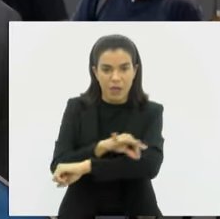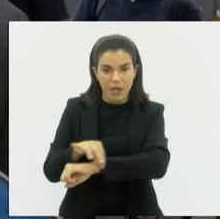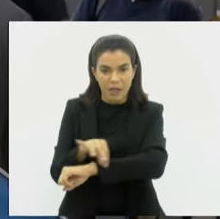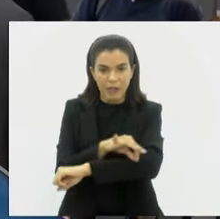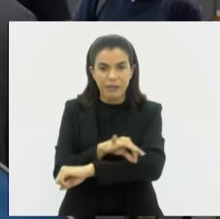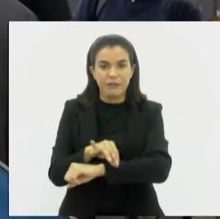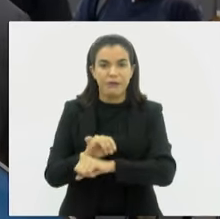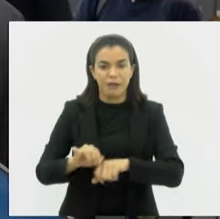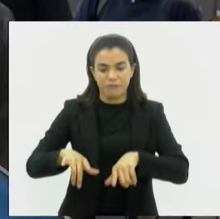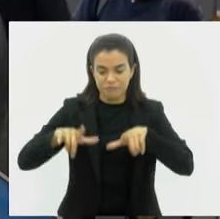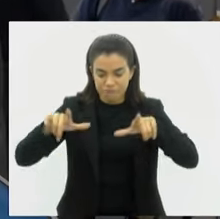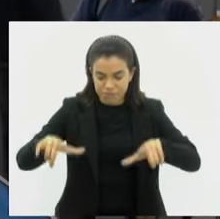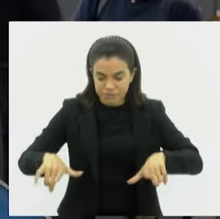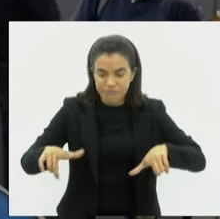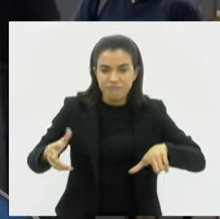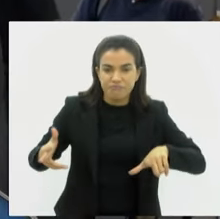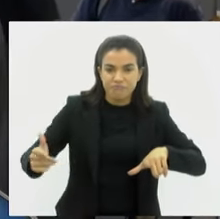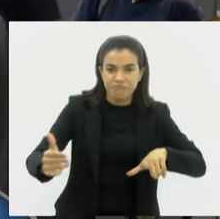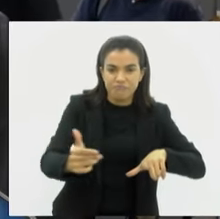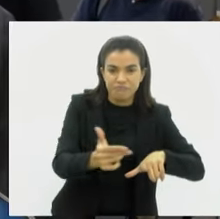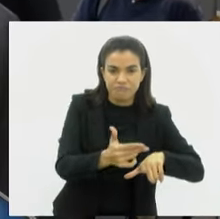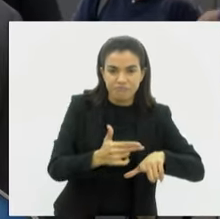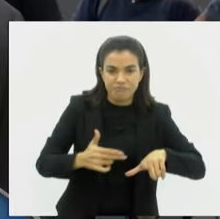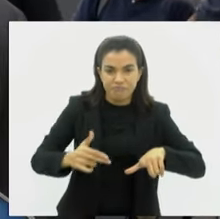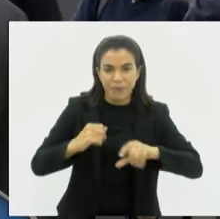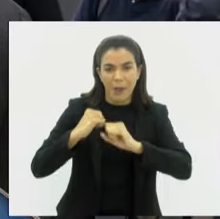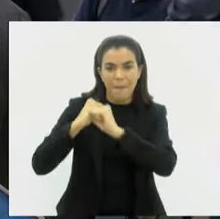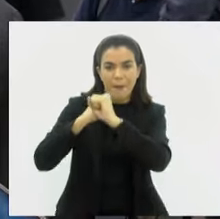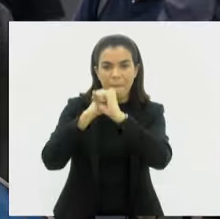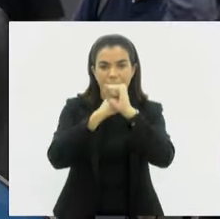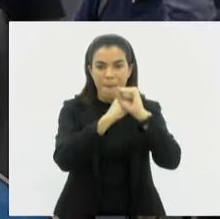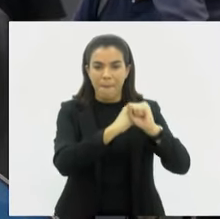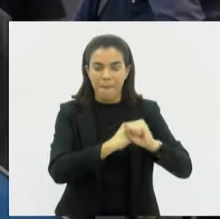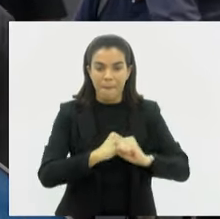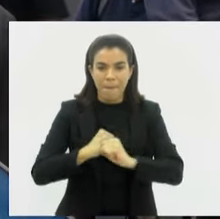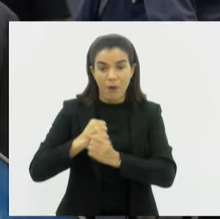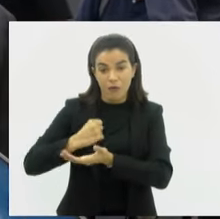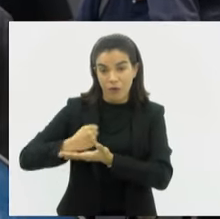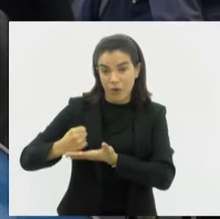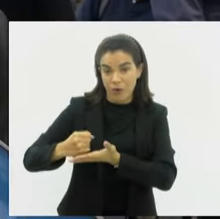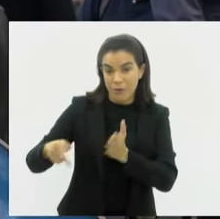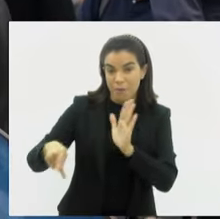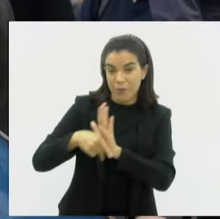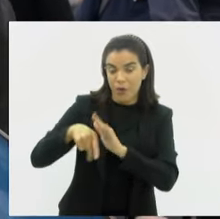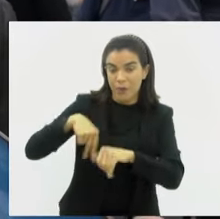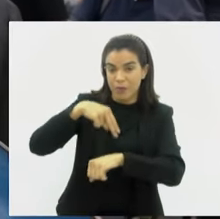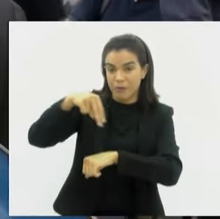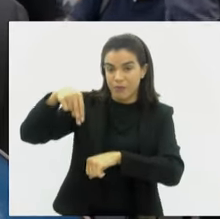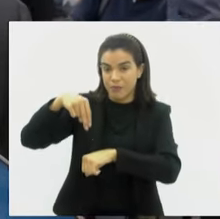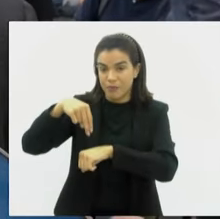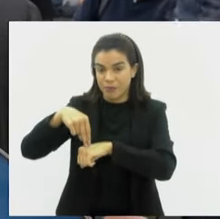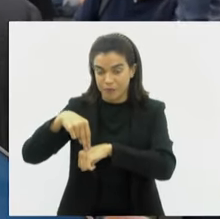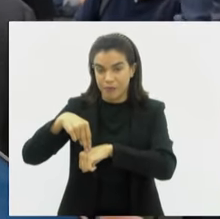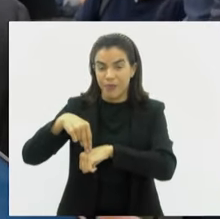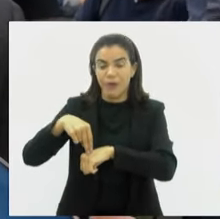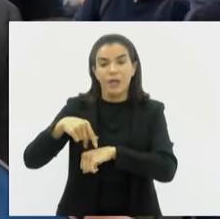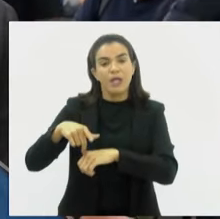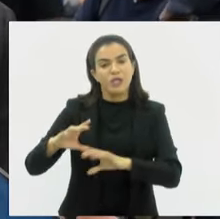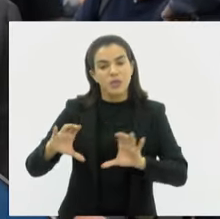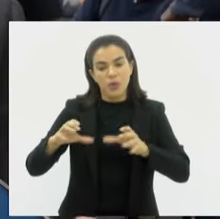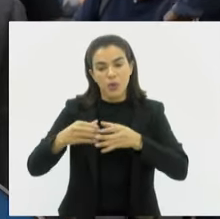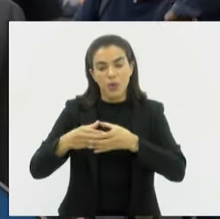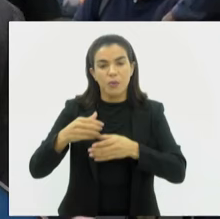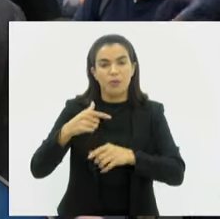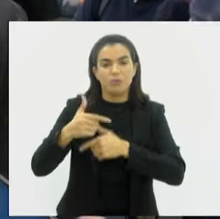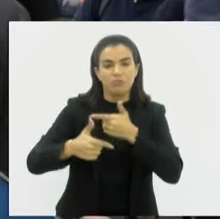de recuperação da estrutura do prédio, que foi contratado pela União. Esse grupo de trabalho terá